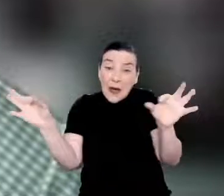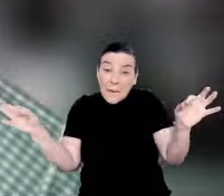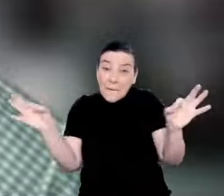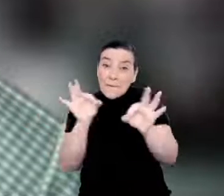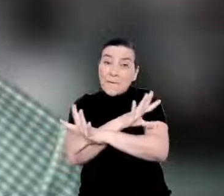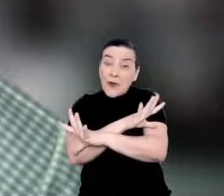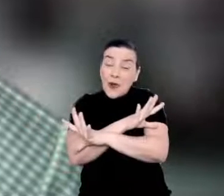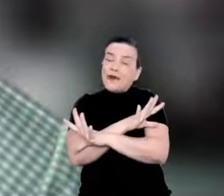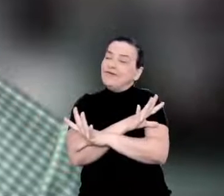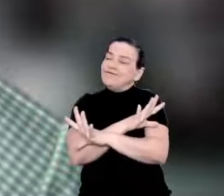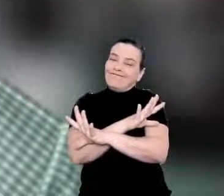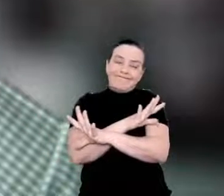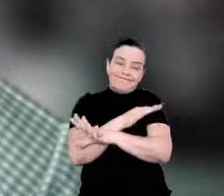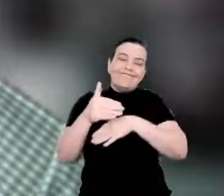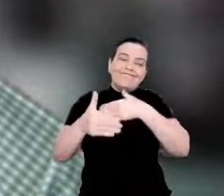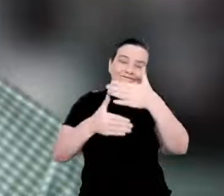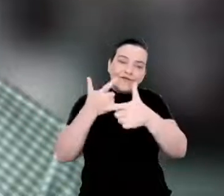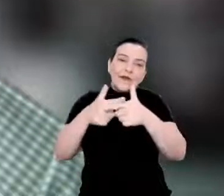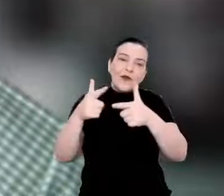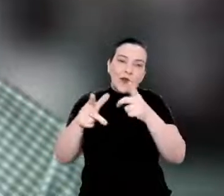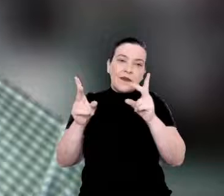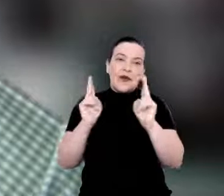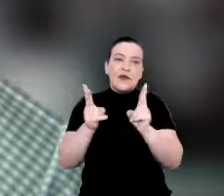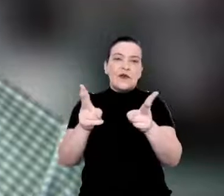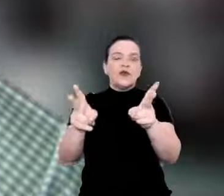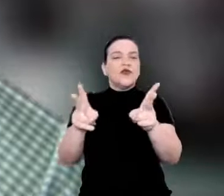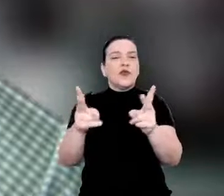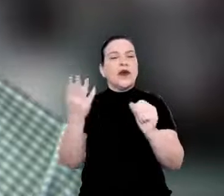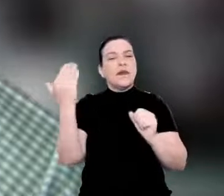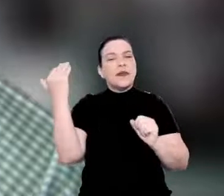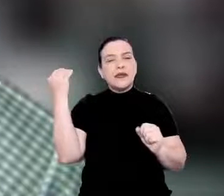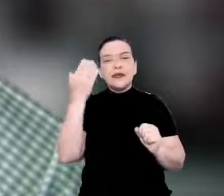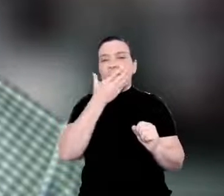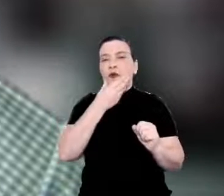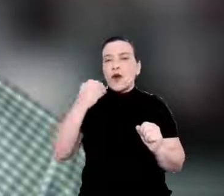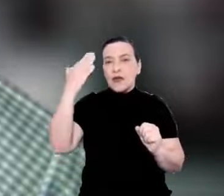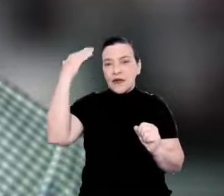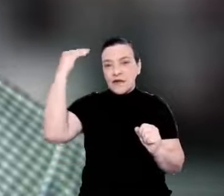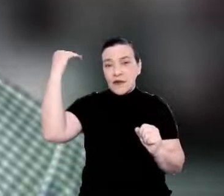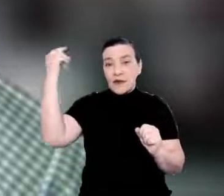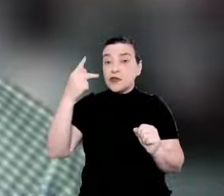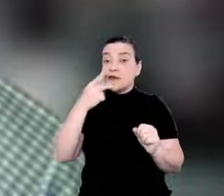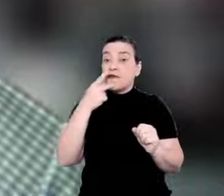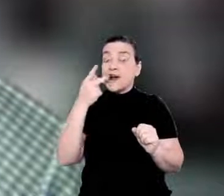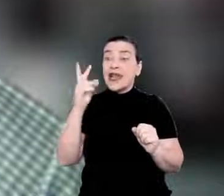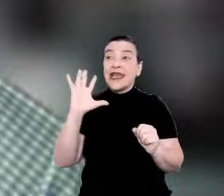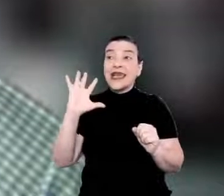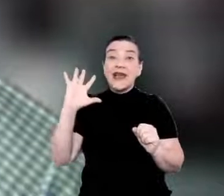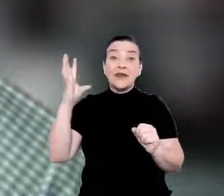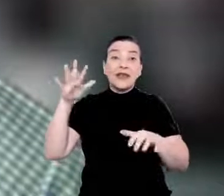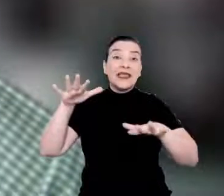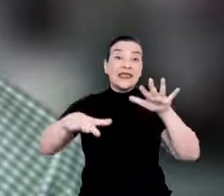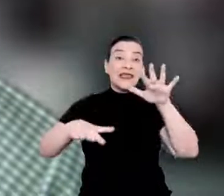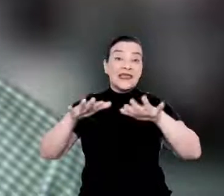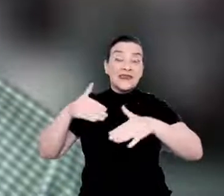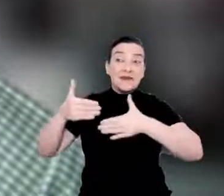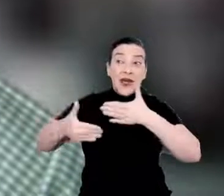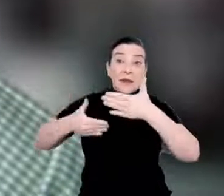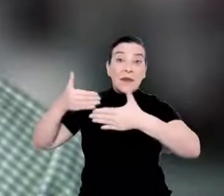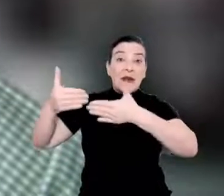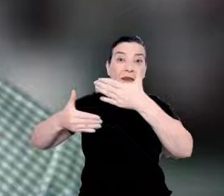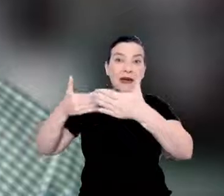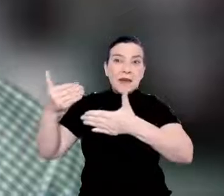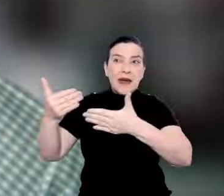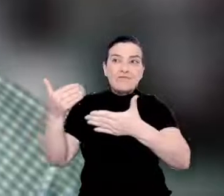linha. Oscar Wilde dizia que a experiência é o nome que damos aos nossos erros, mas parece que ainda não